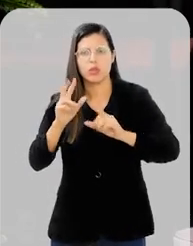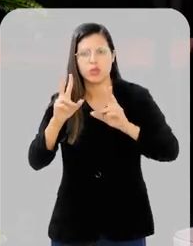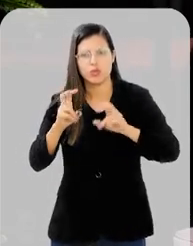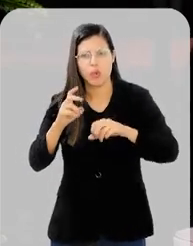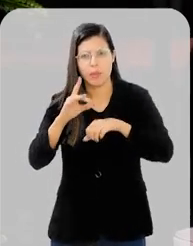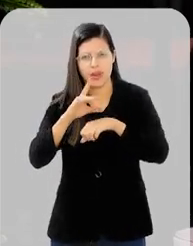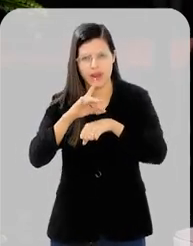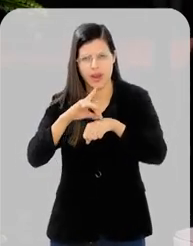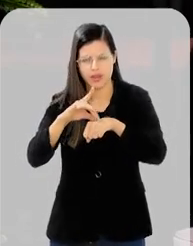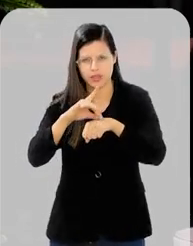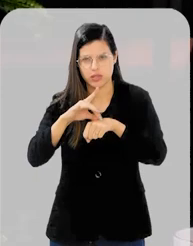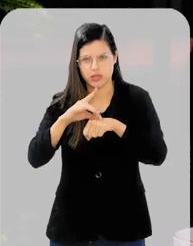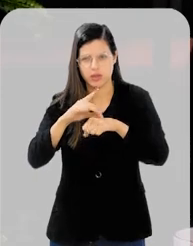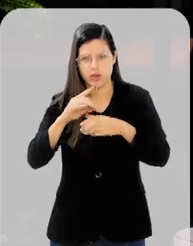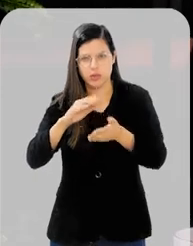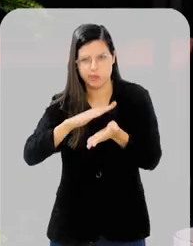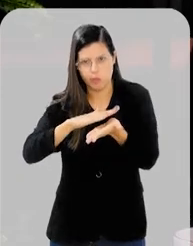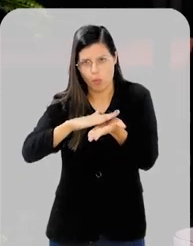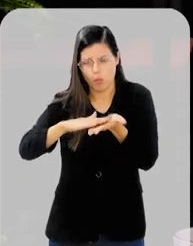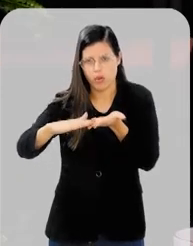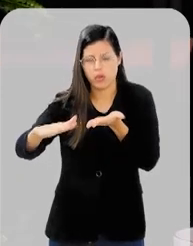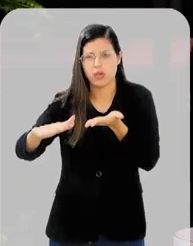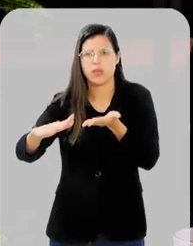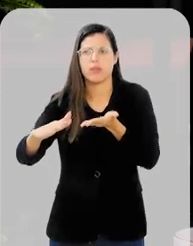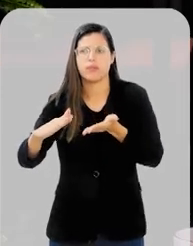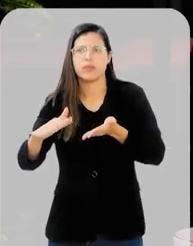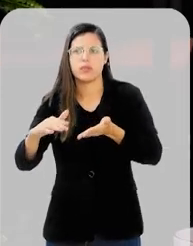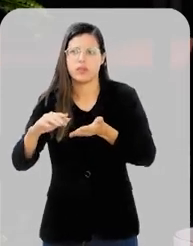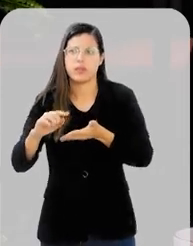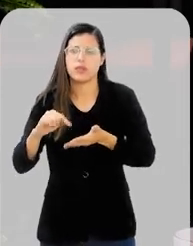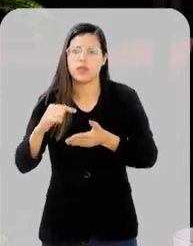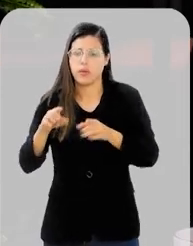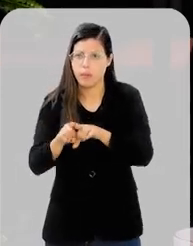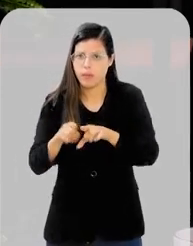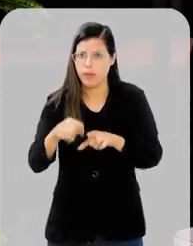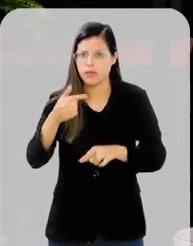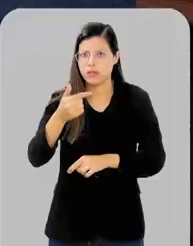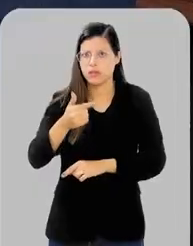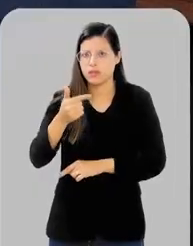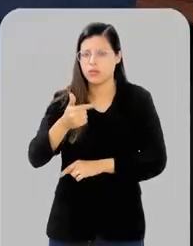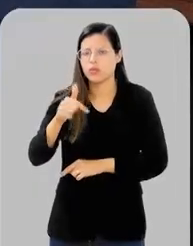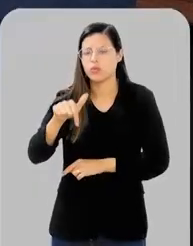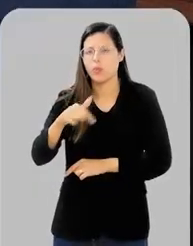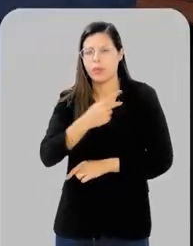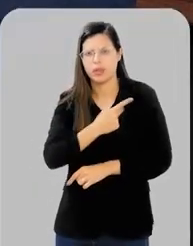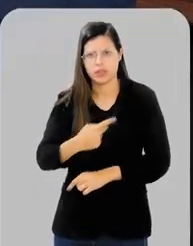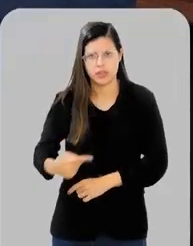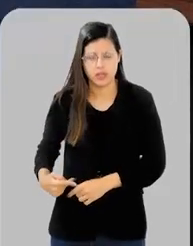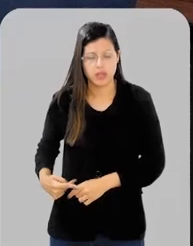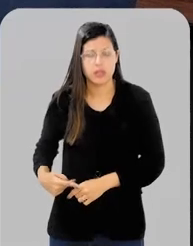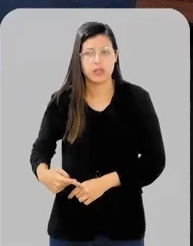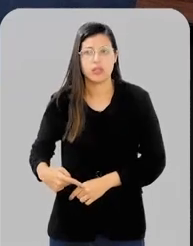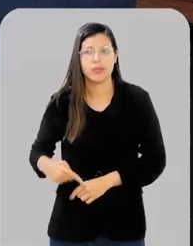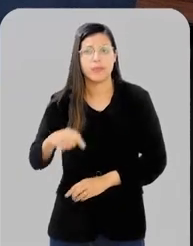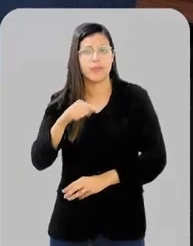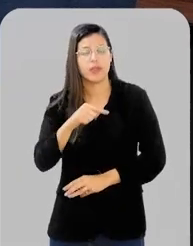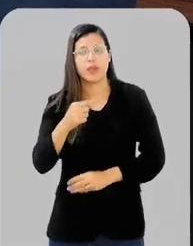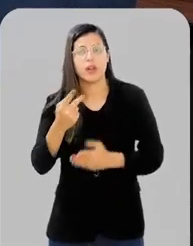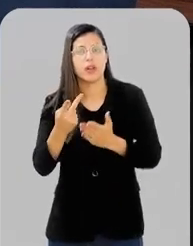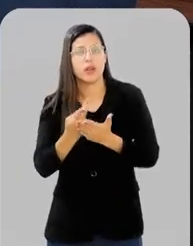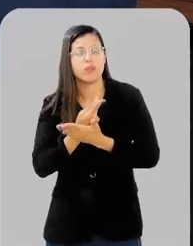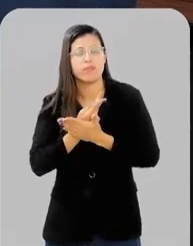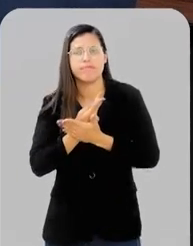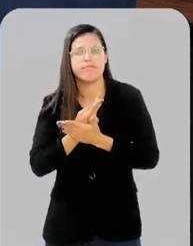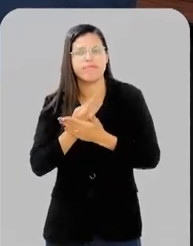asfalto presente na Secretaria da cidade depois no departamento de estrada e rodagem fui vice-presidente do de e ali